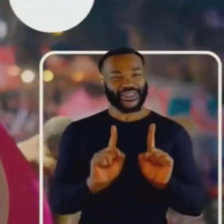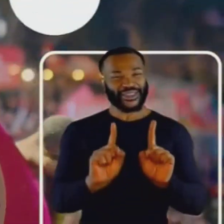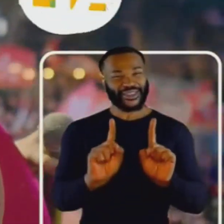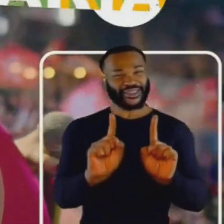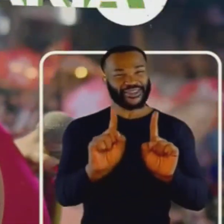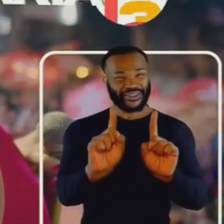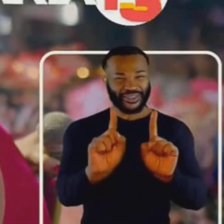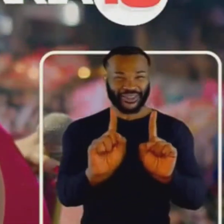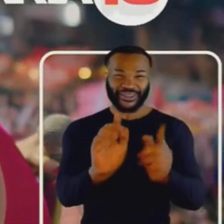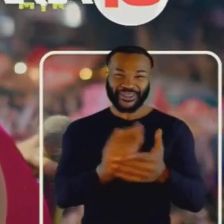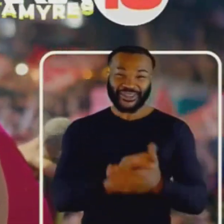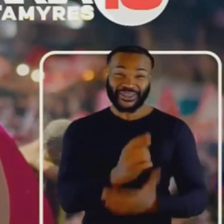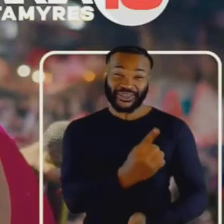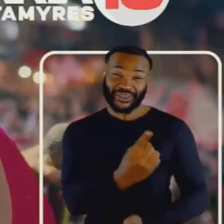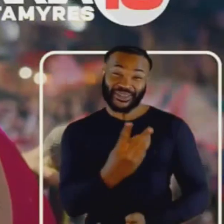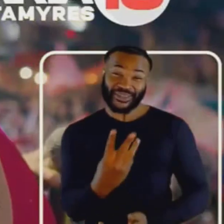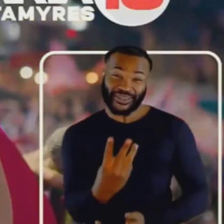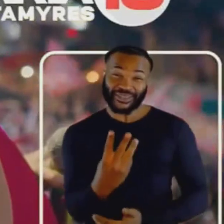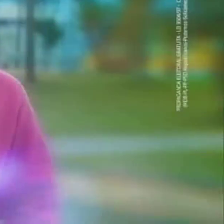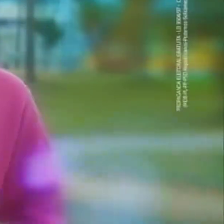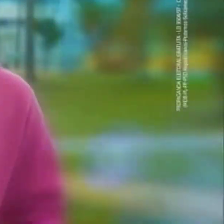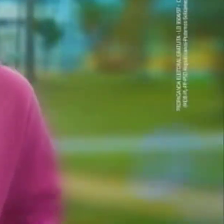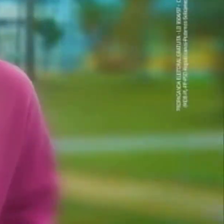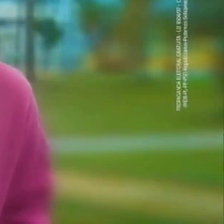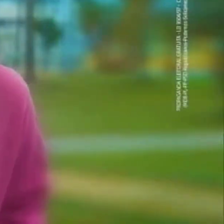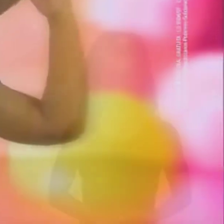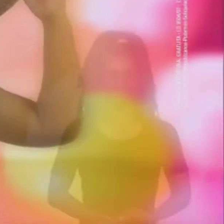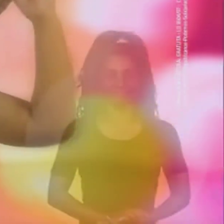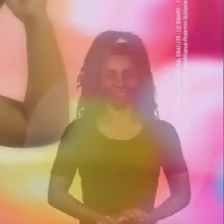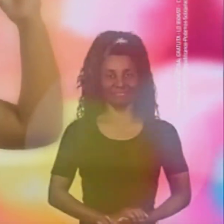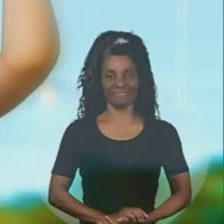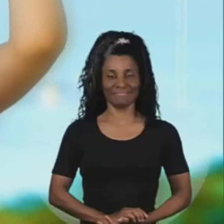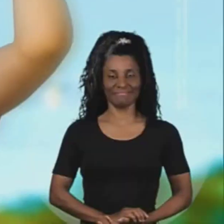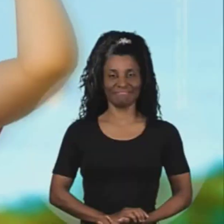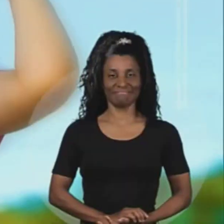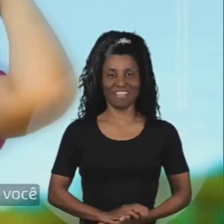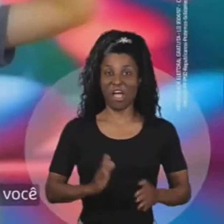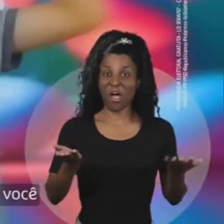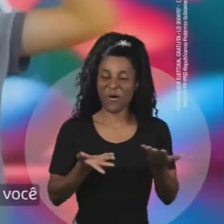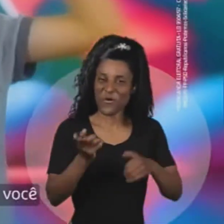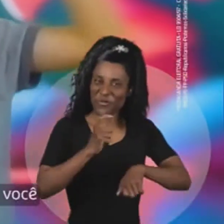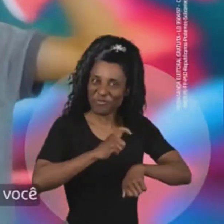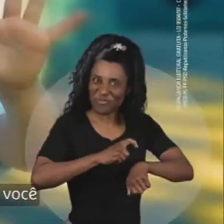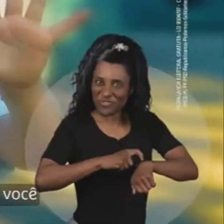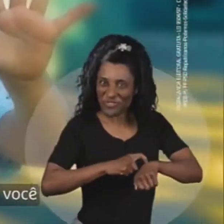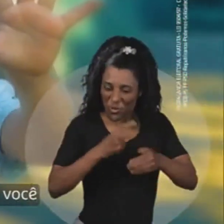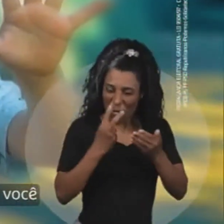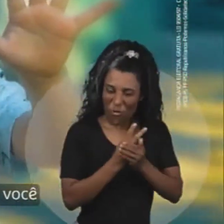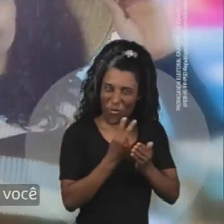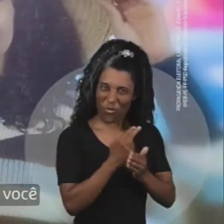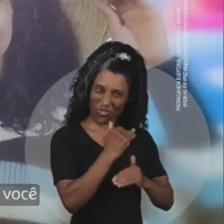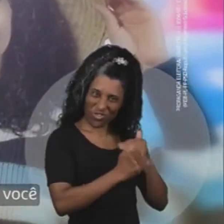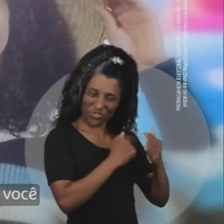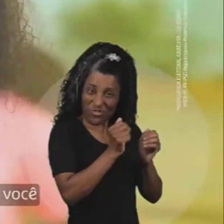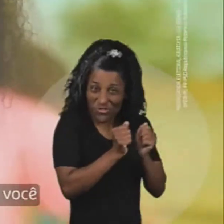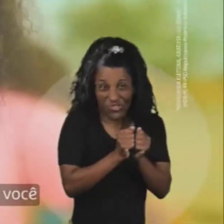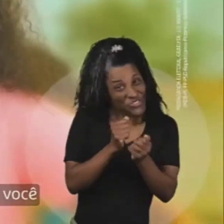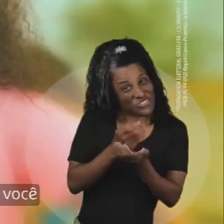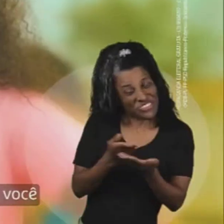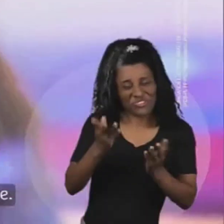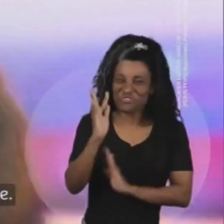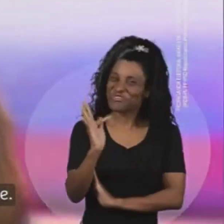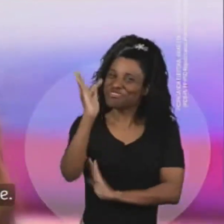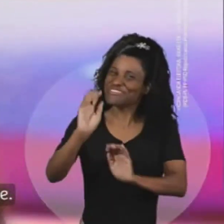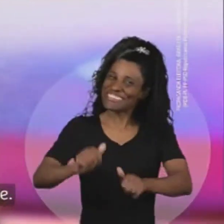Mulheres da Reconstrução. Está na hora de seguir construindo com